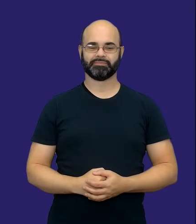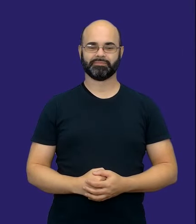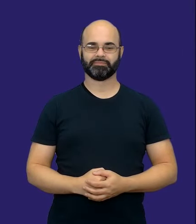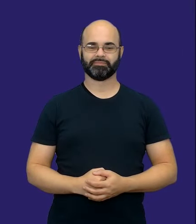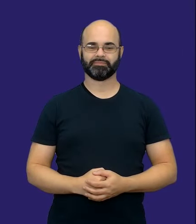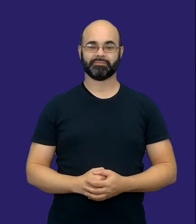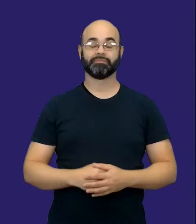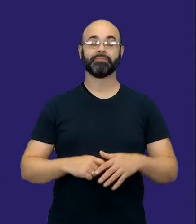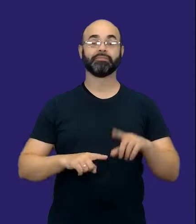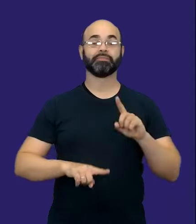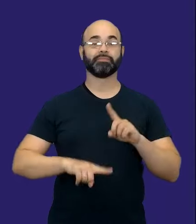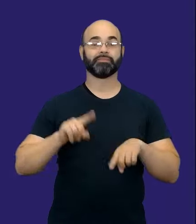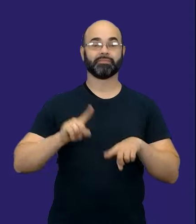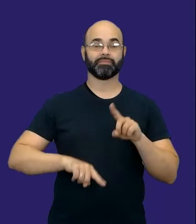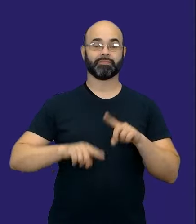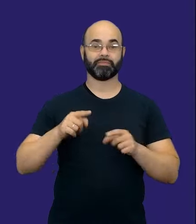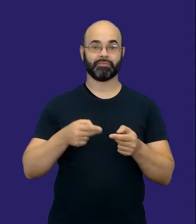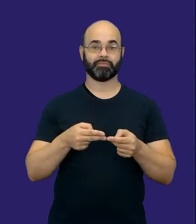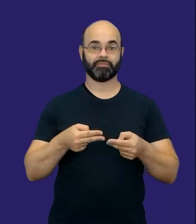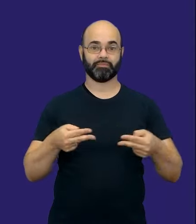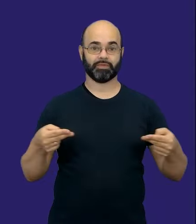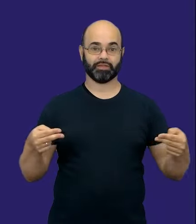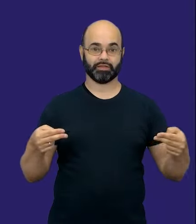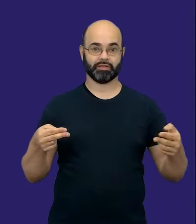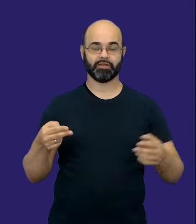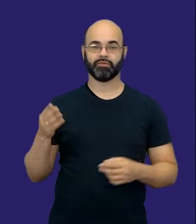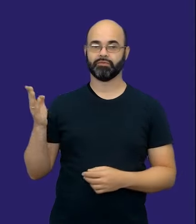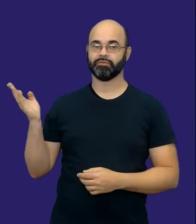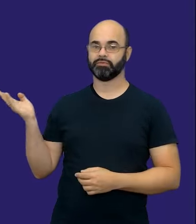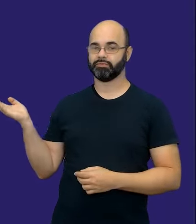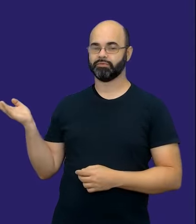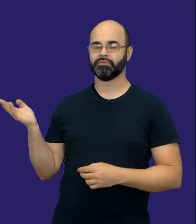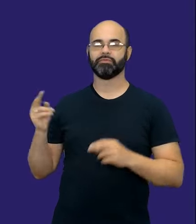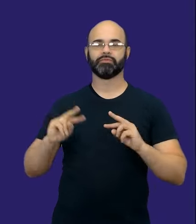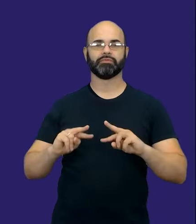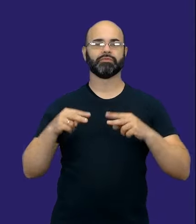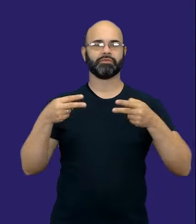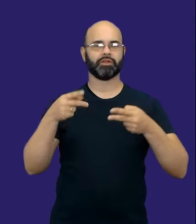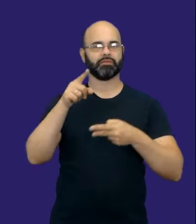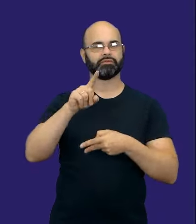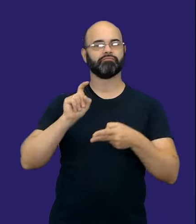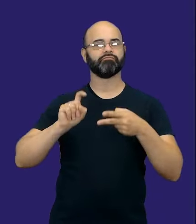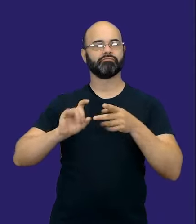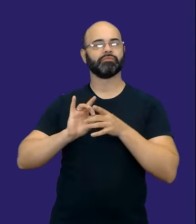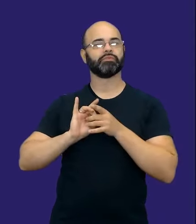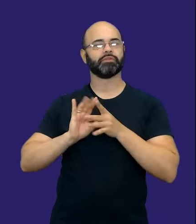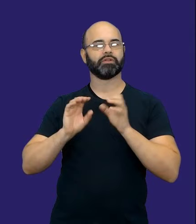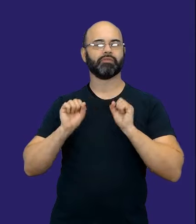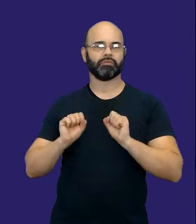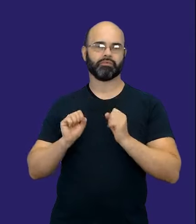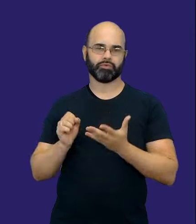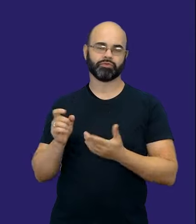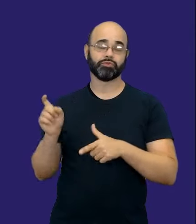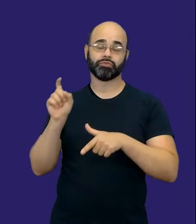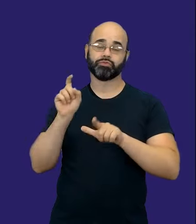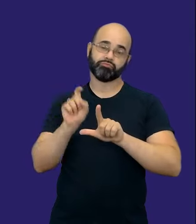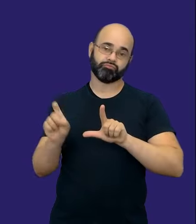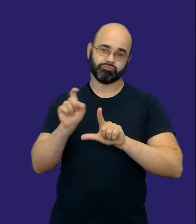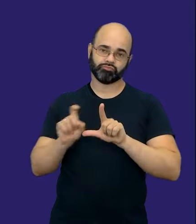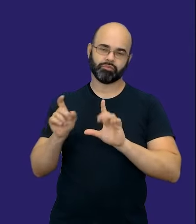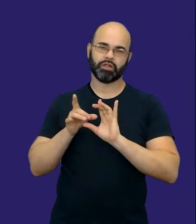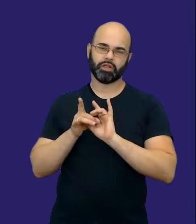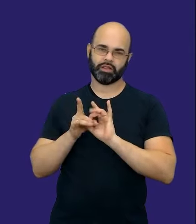Esse material, ele se encontra também disponível na versão online,